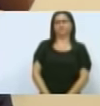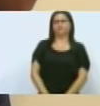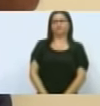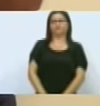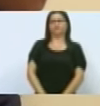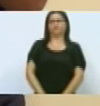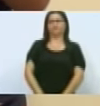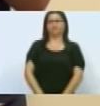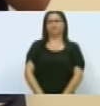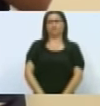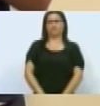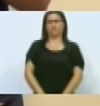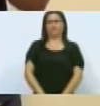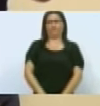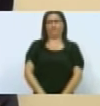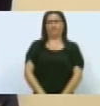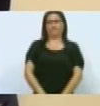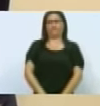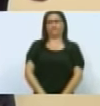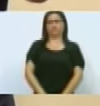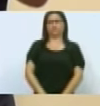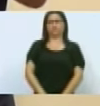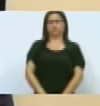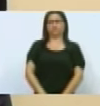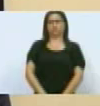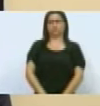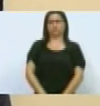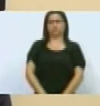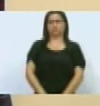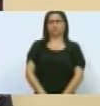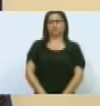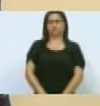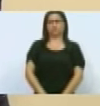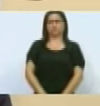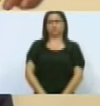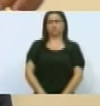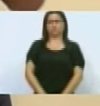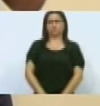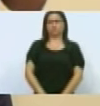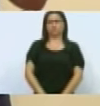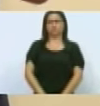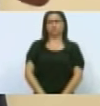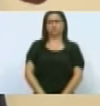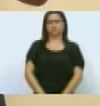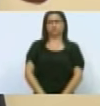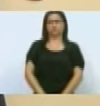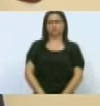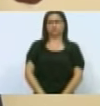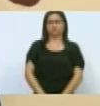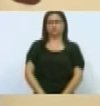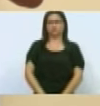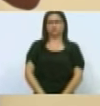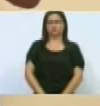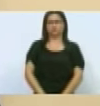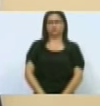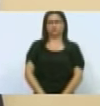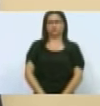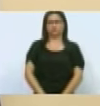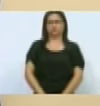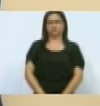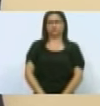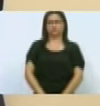consigam... para aprender aqui na Central de Libras, aprender Libras, porque a falta de comunicação é muito difícil, então vocês precisam